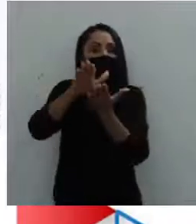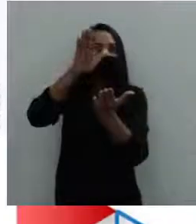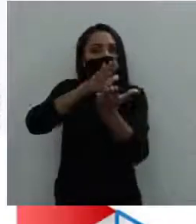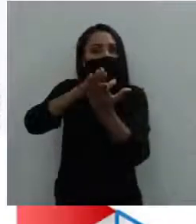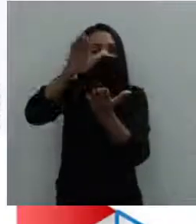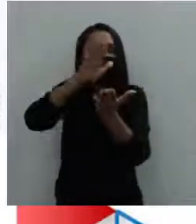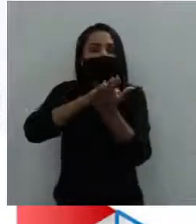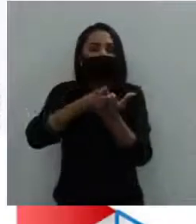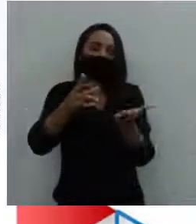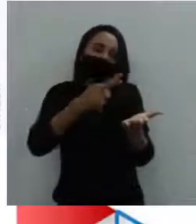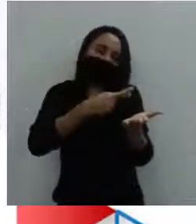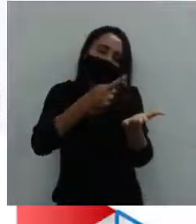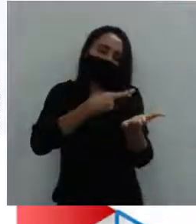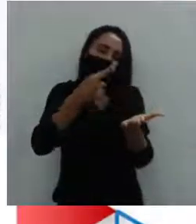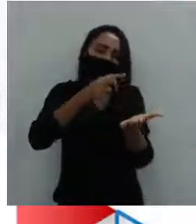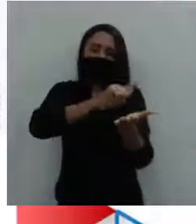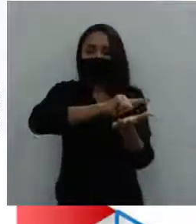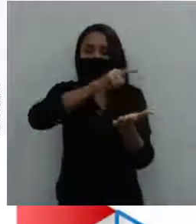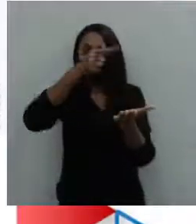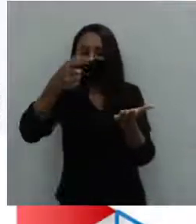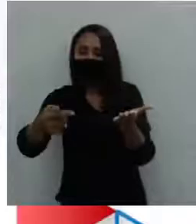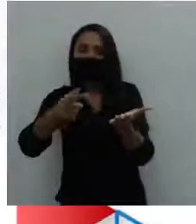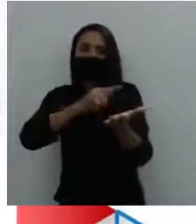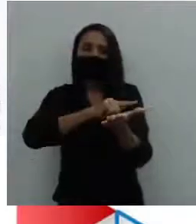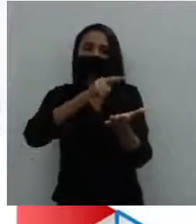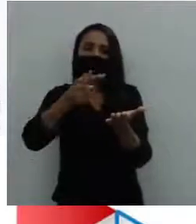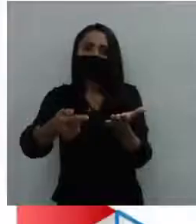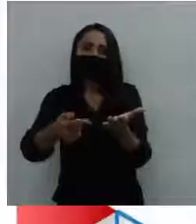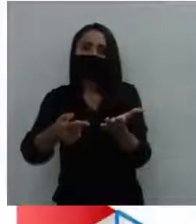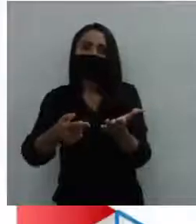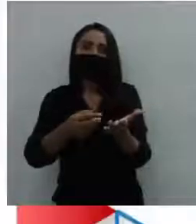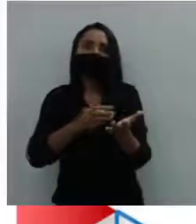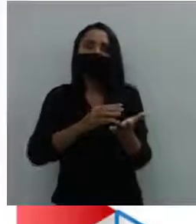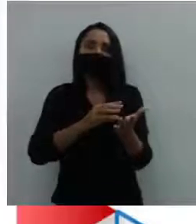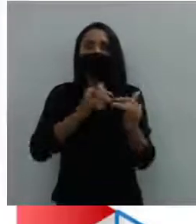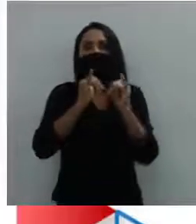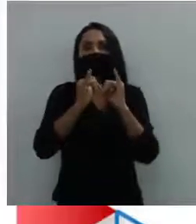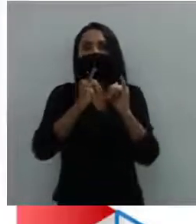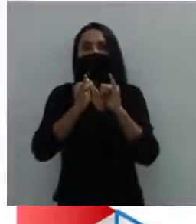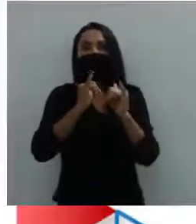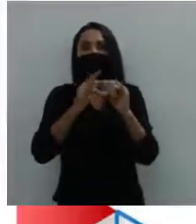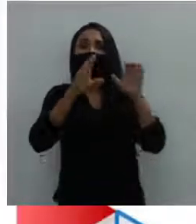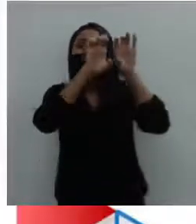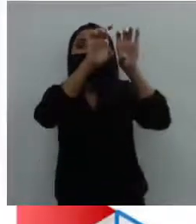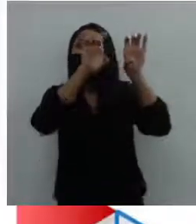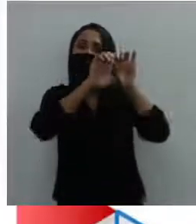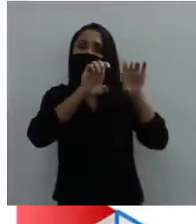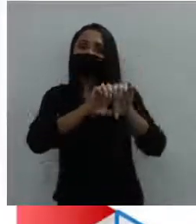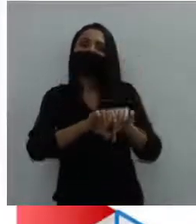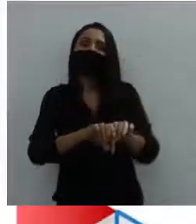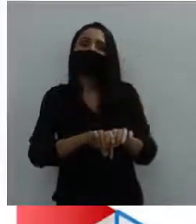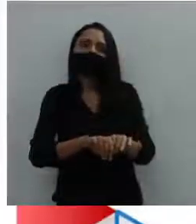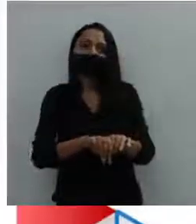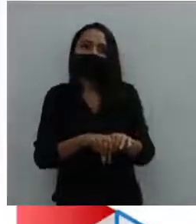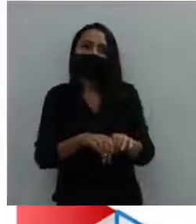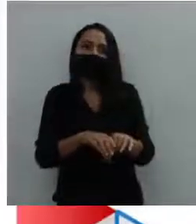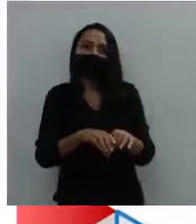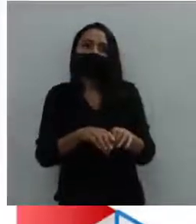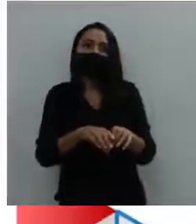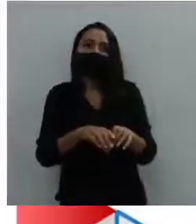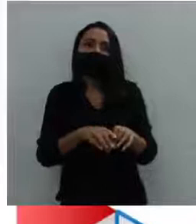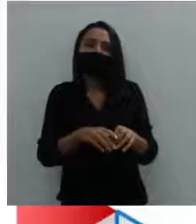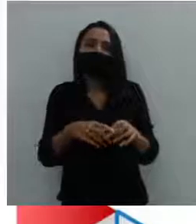na internet, etc. E olha aí a estrutura das fábulas. Vamos ver? Há uma